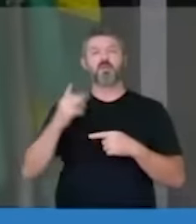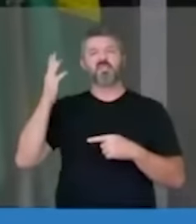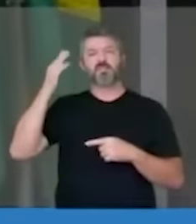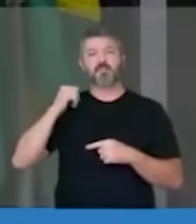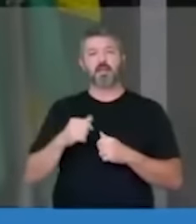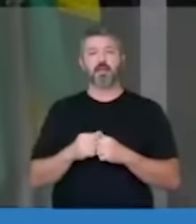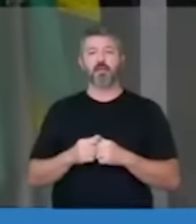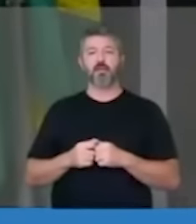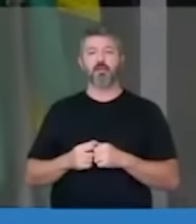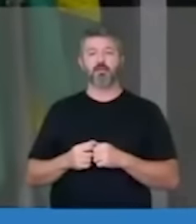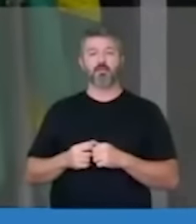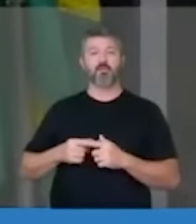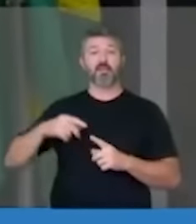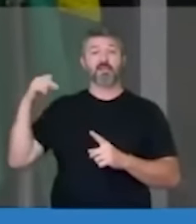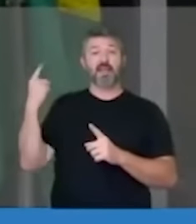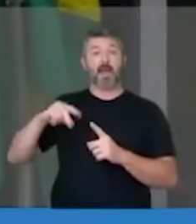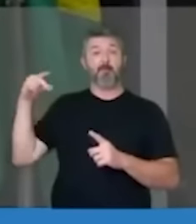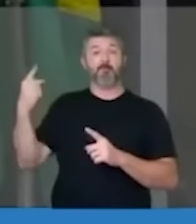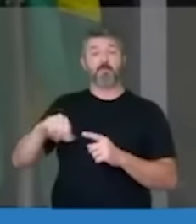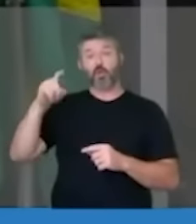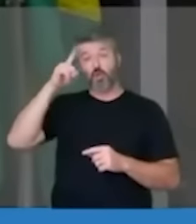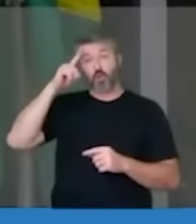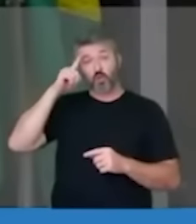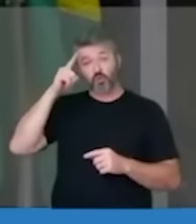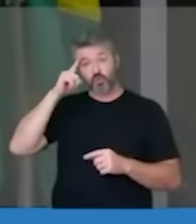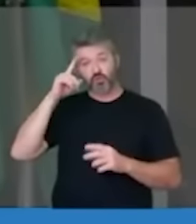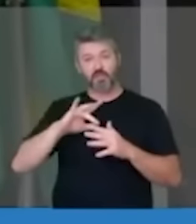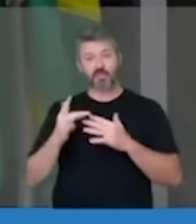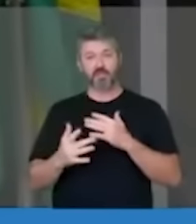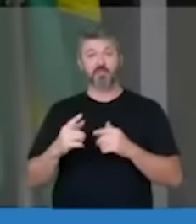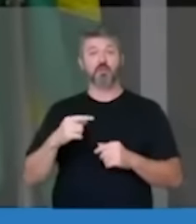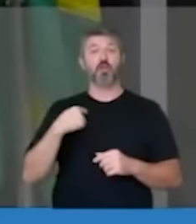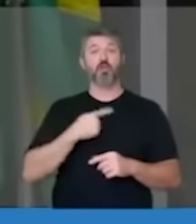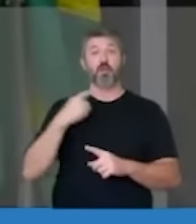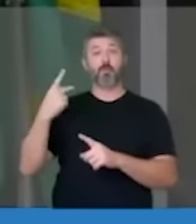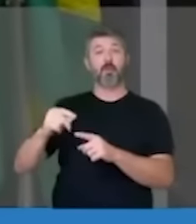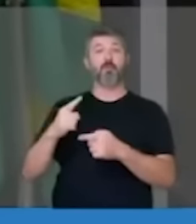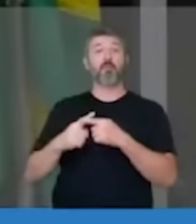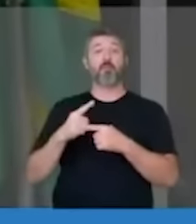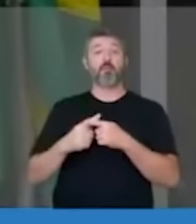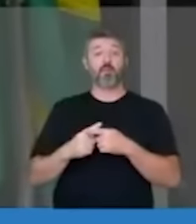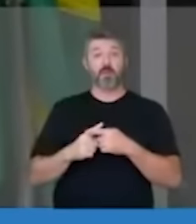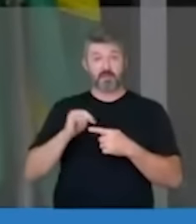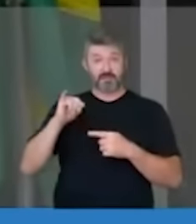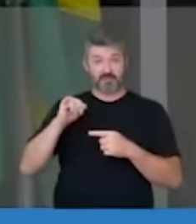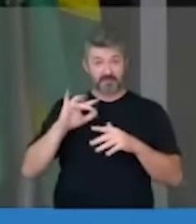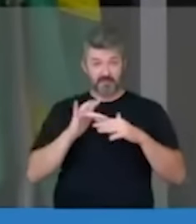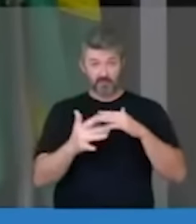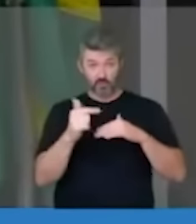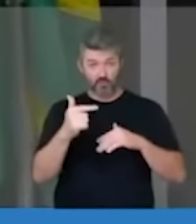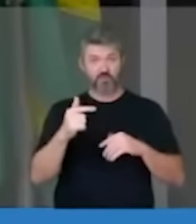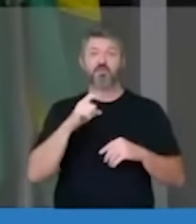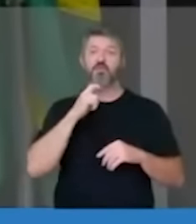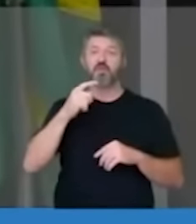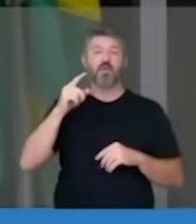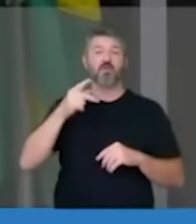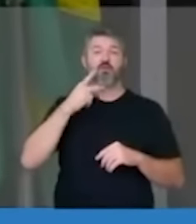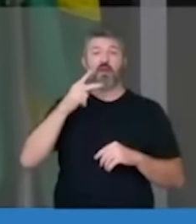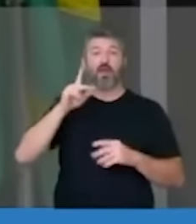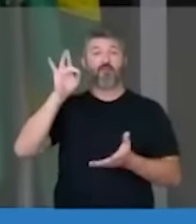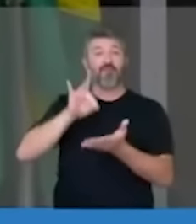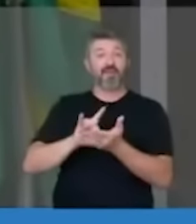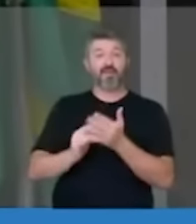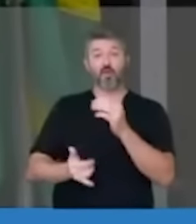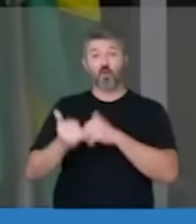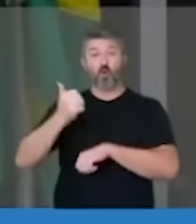eles tomam um sacode nas redes sociais pra gente. Porque se não fosse eles, as pessoas não ouviriam o que eu tô falando. Não ouviriam as verdades sobre o golpe